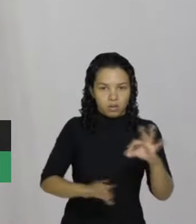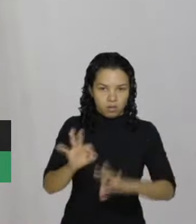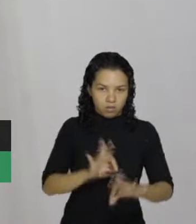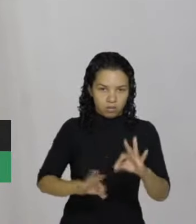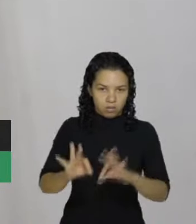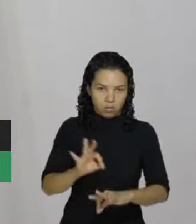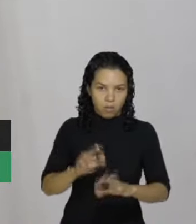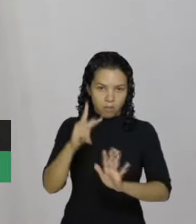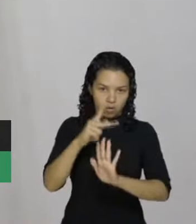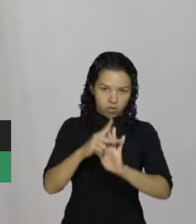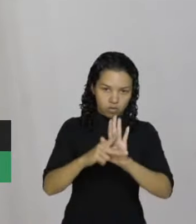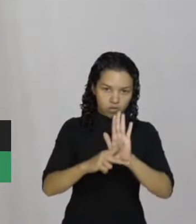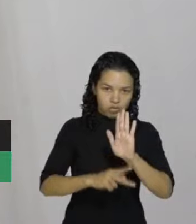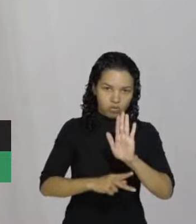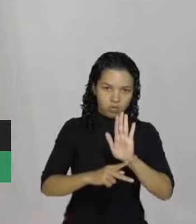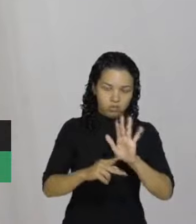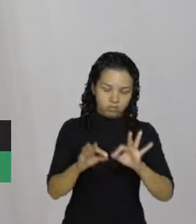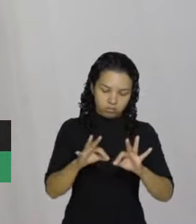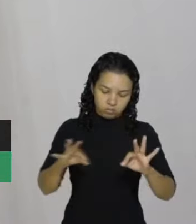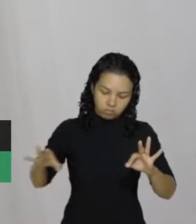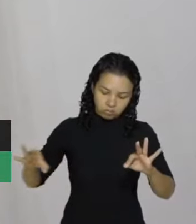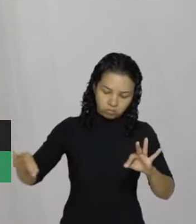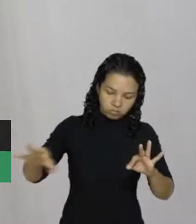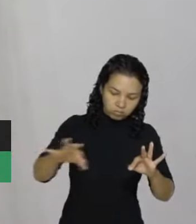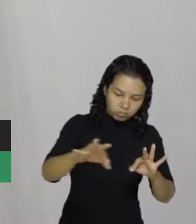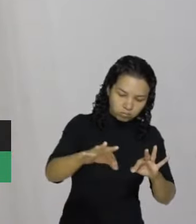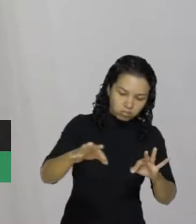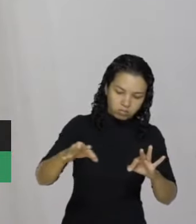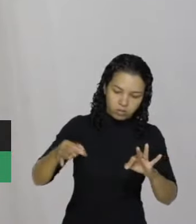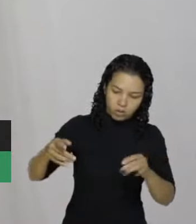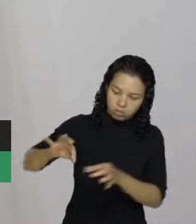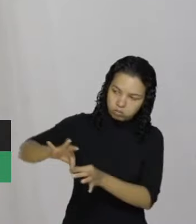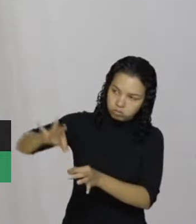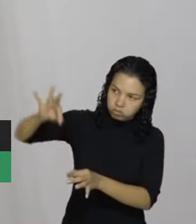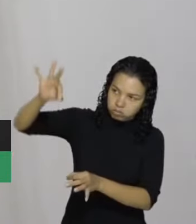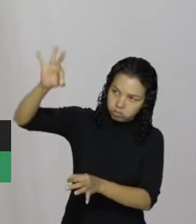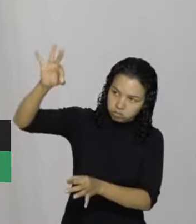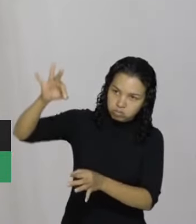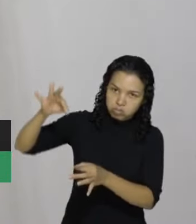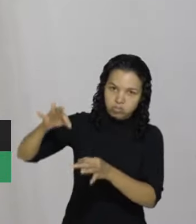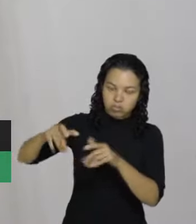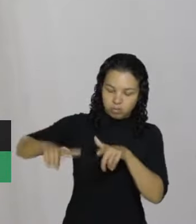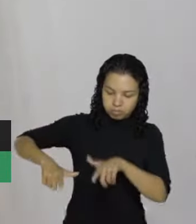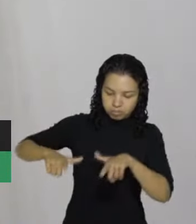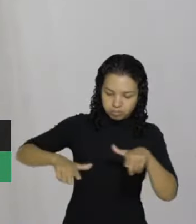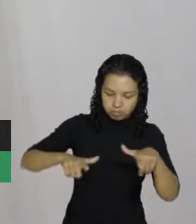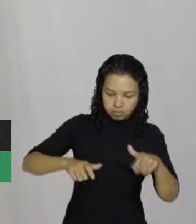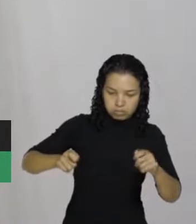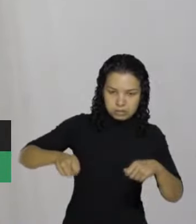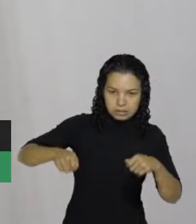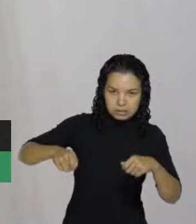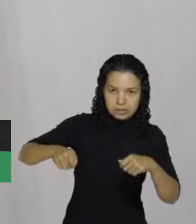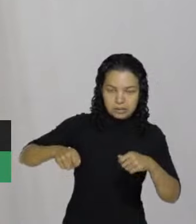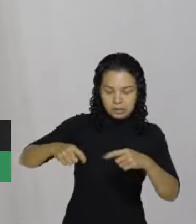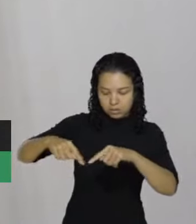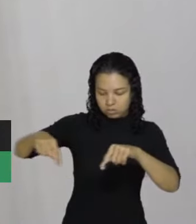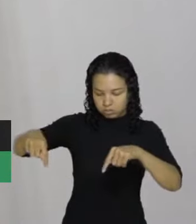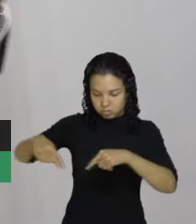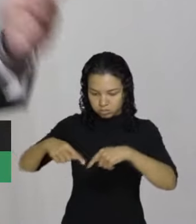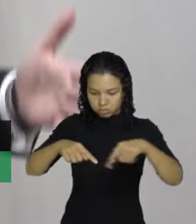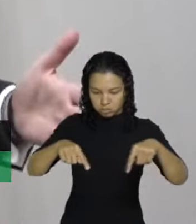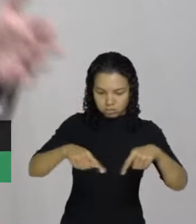Um galpão com X metros quadrados, com tanto de pé direito, com um piso que aguente tanto peso, com um escritório, com tantos